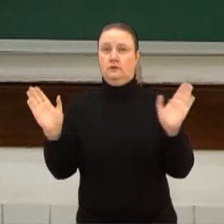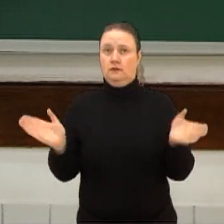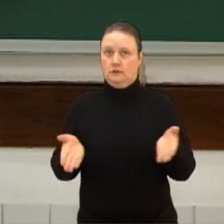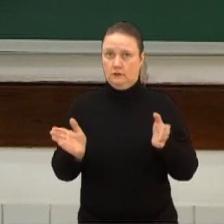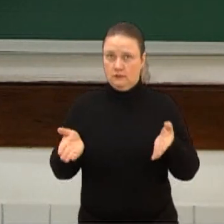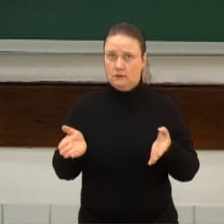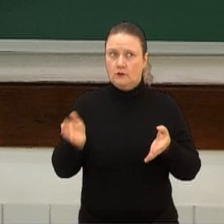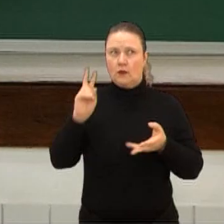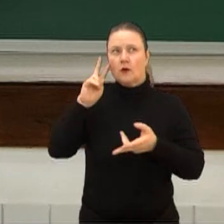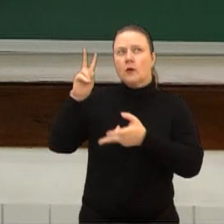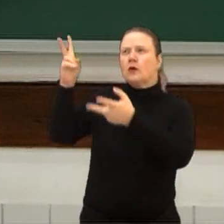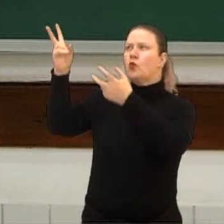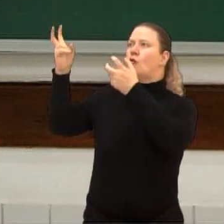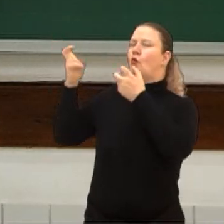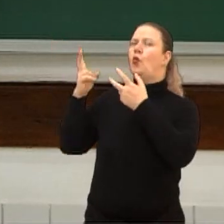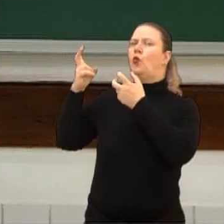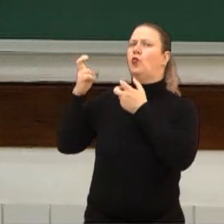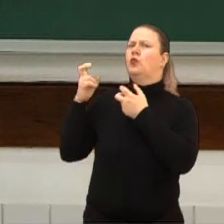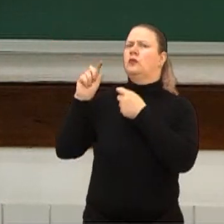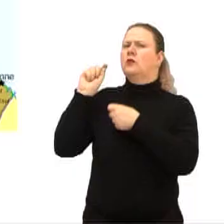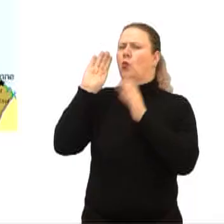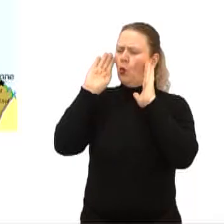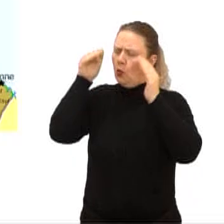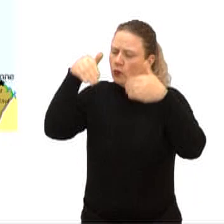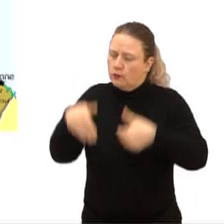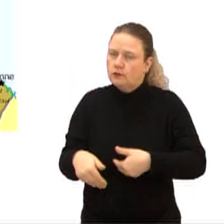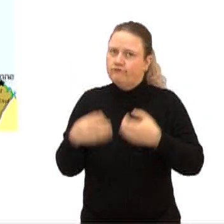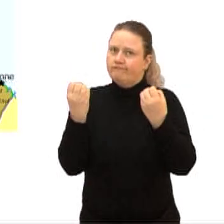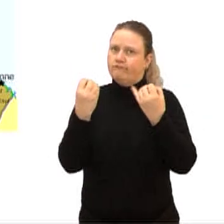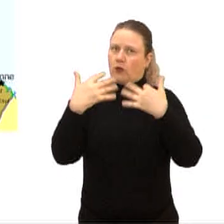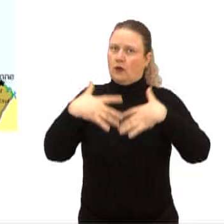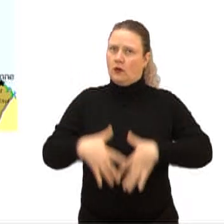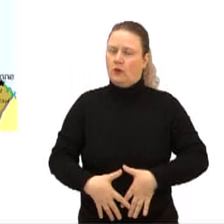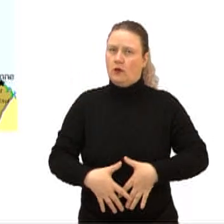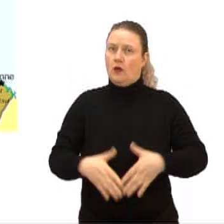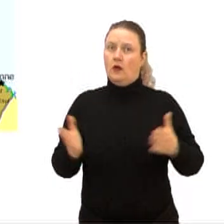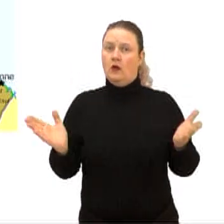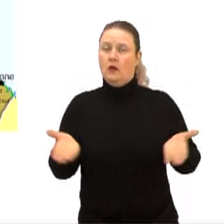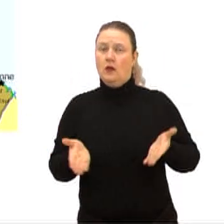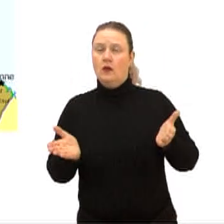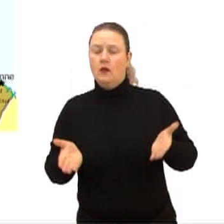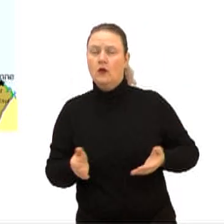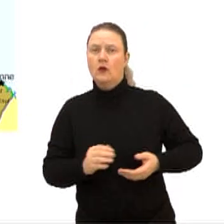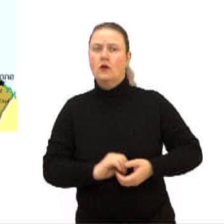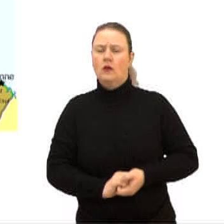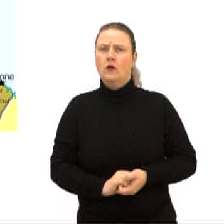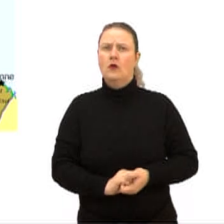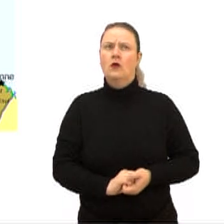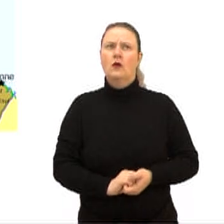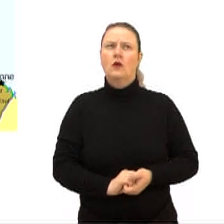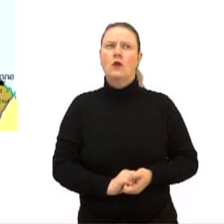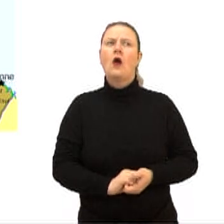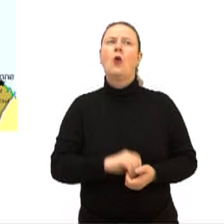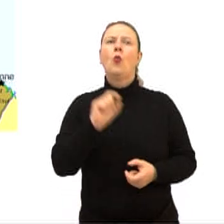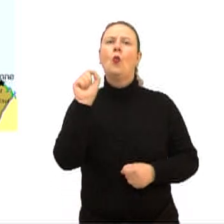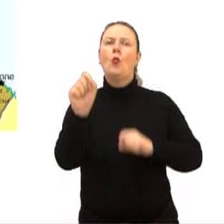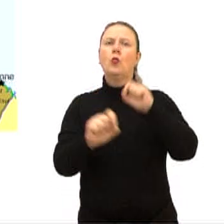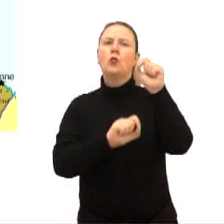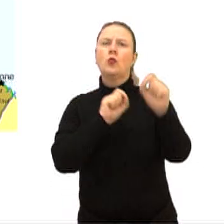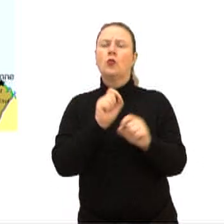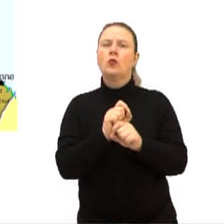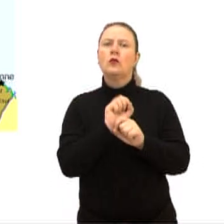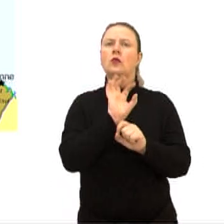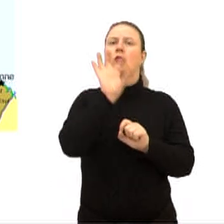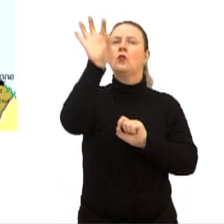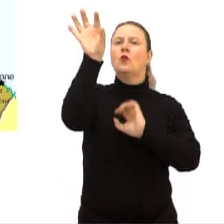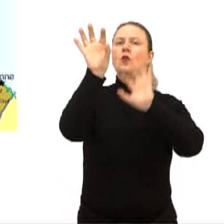tenha a noção bem fixa do que estamos falando, resgatei aqui com vocês a conformação da região